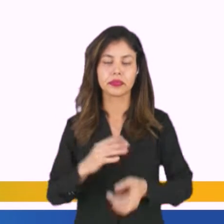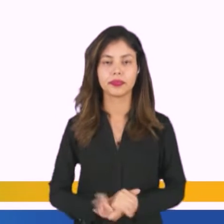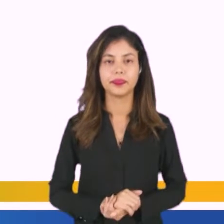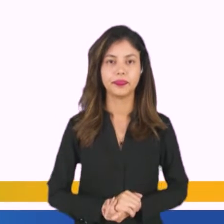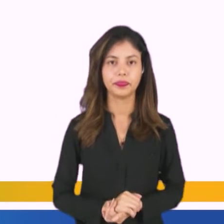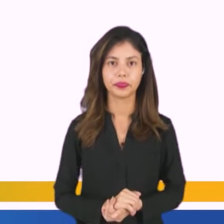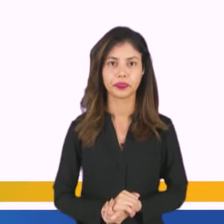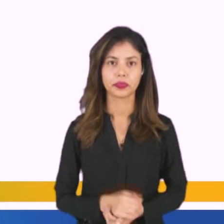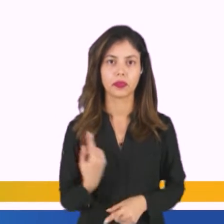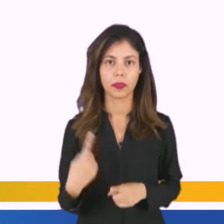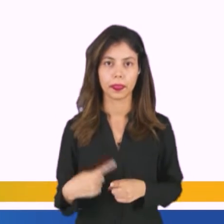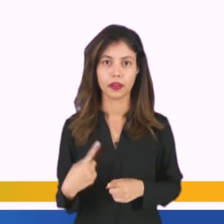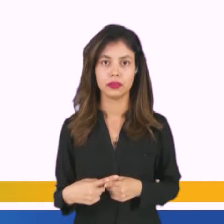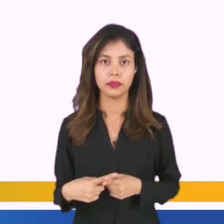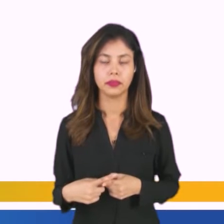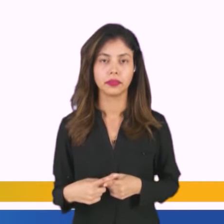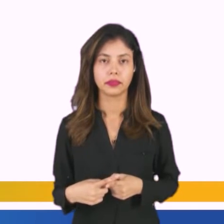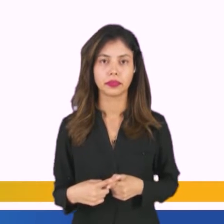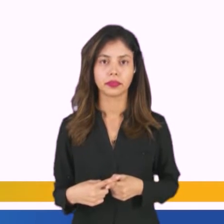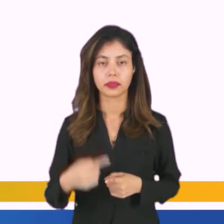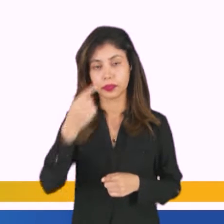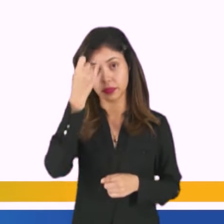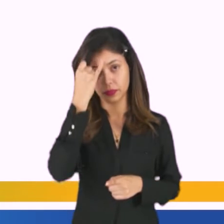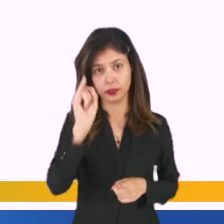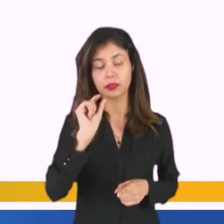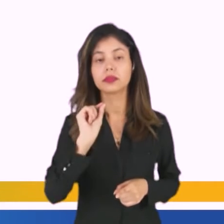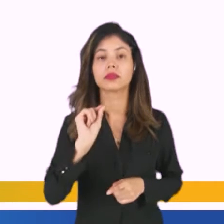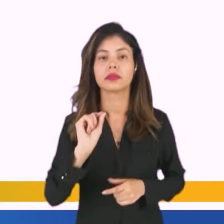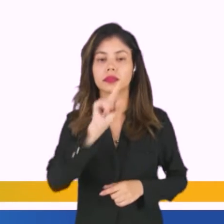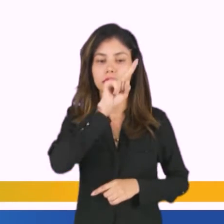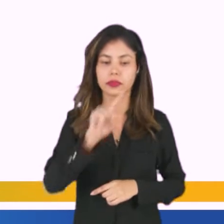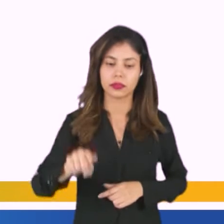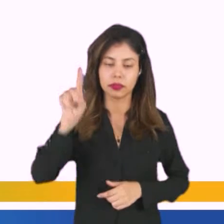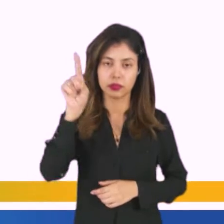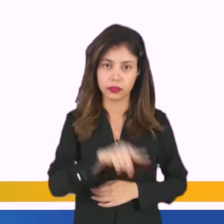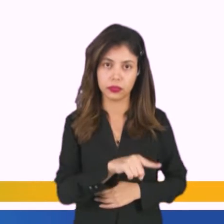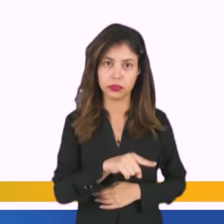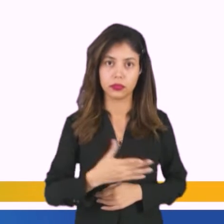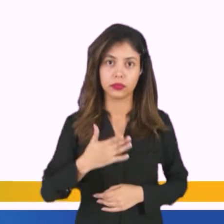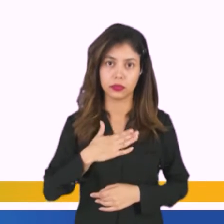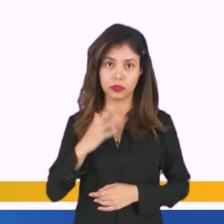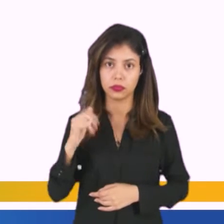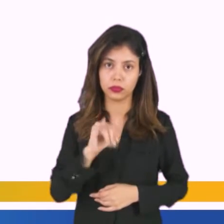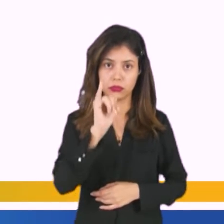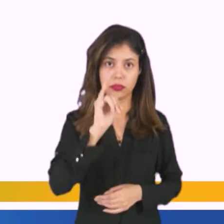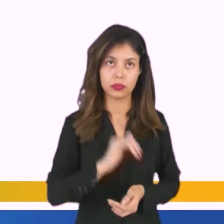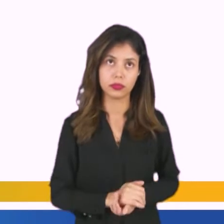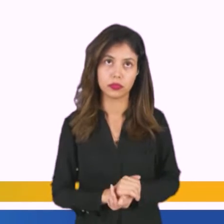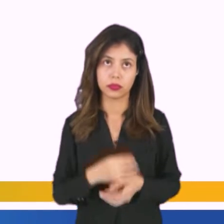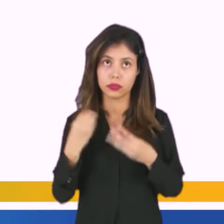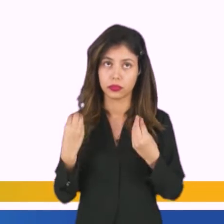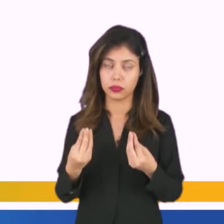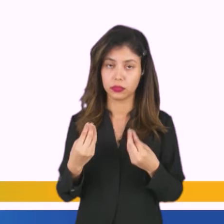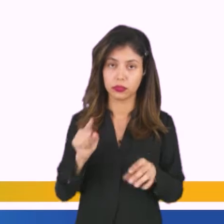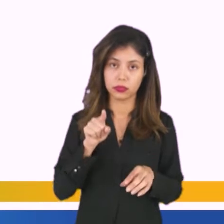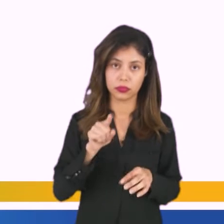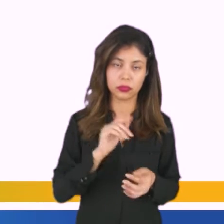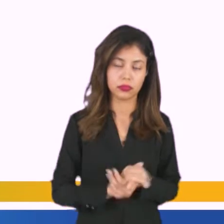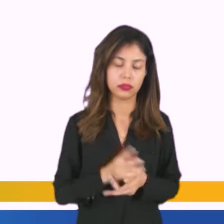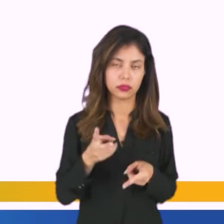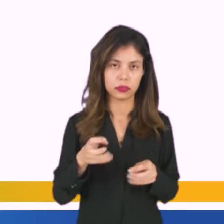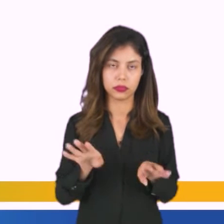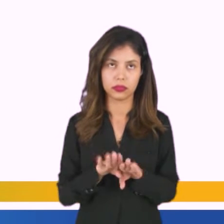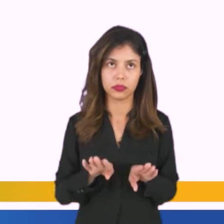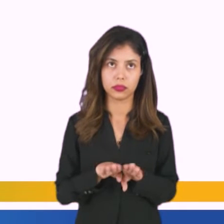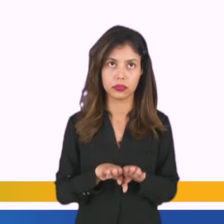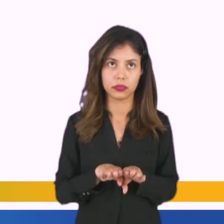a L3. Por quê, gente? A ideia é anular o meu y. Para isso, vocês